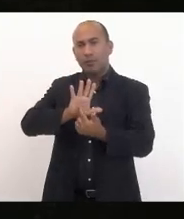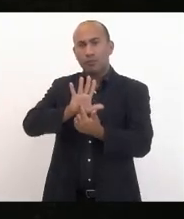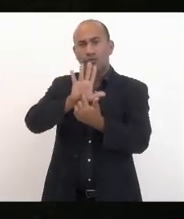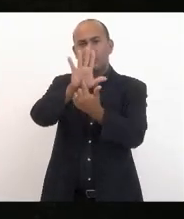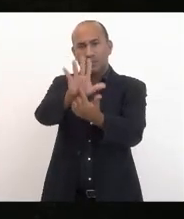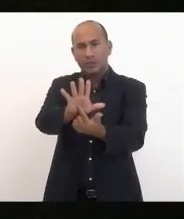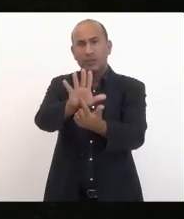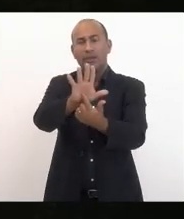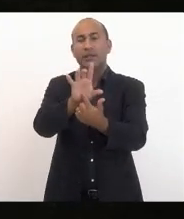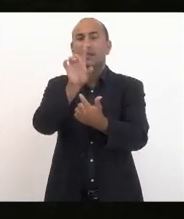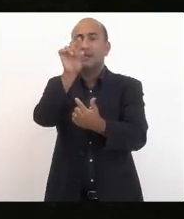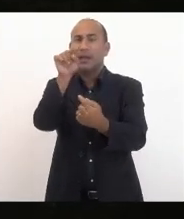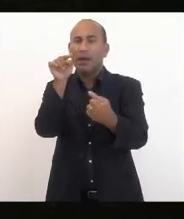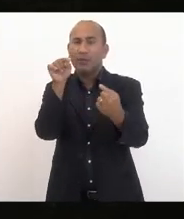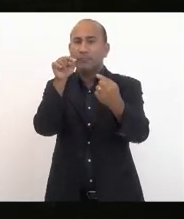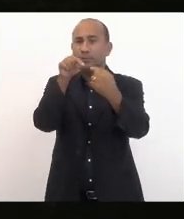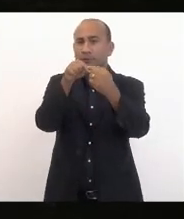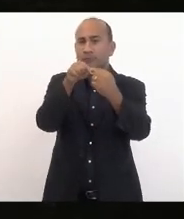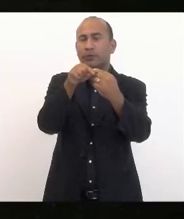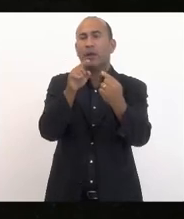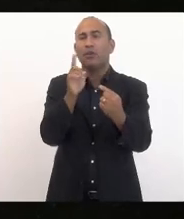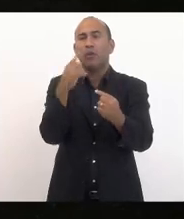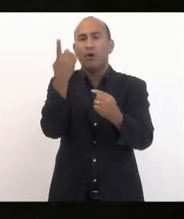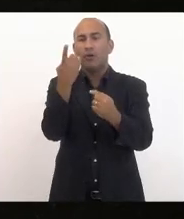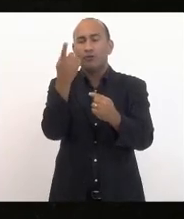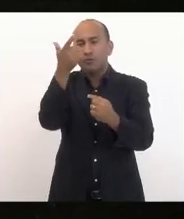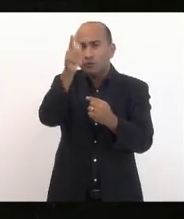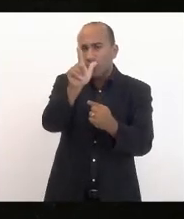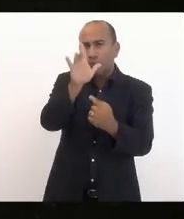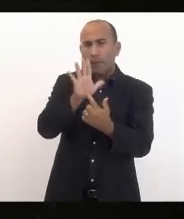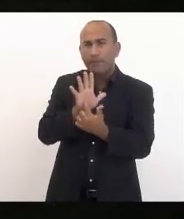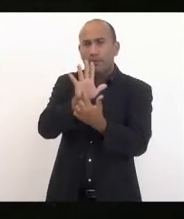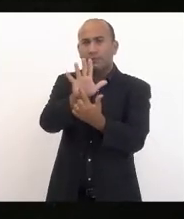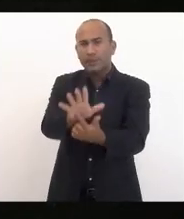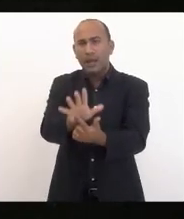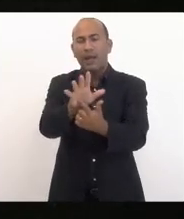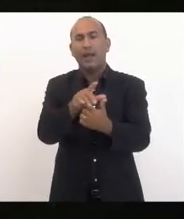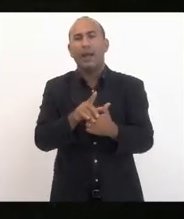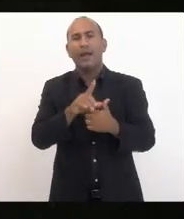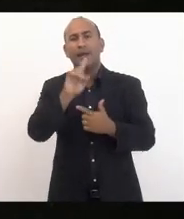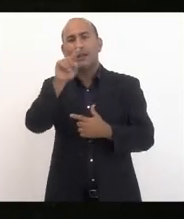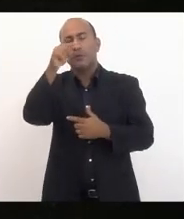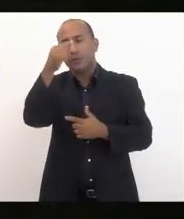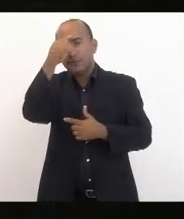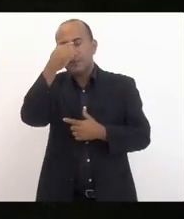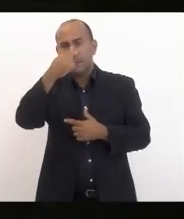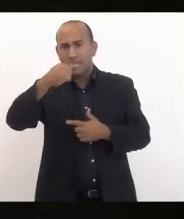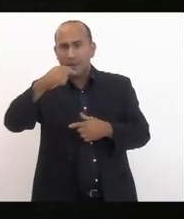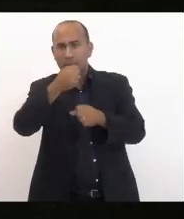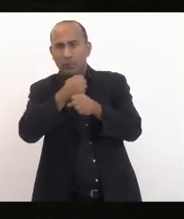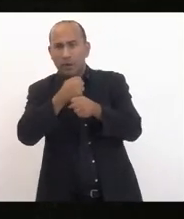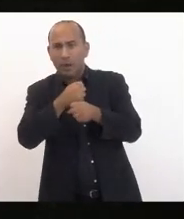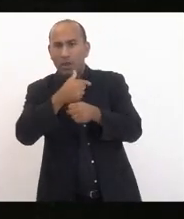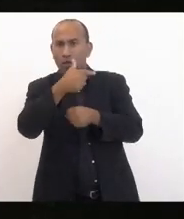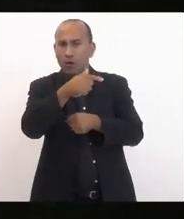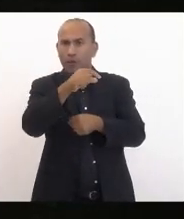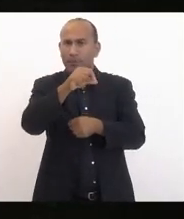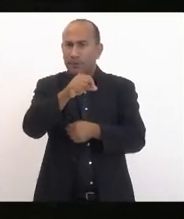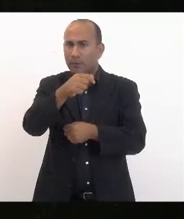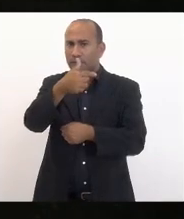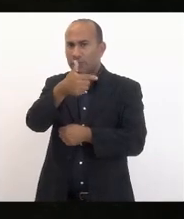a partir do acordo, reapresentaremos no trimestre inicial do próximo ano, de